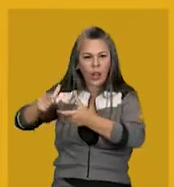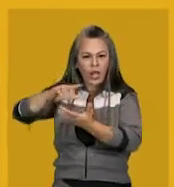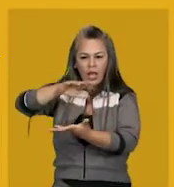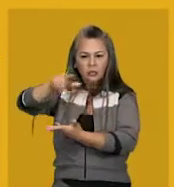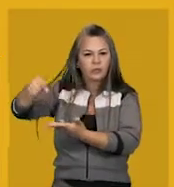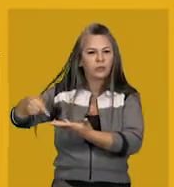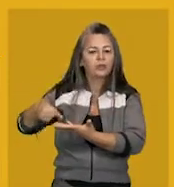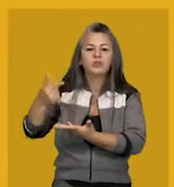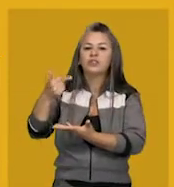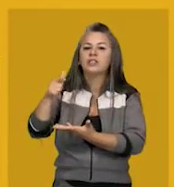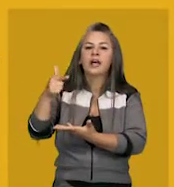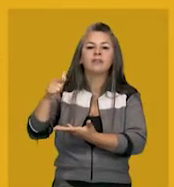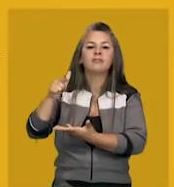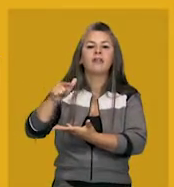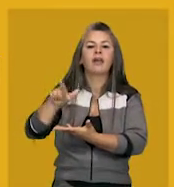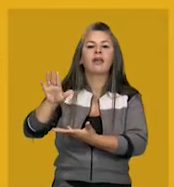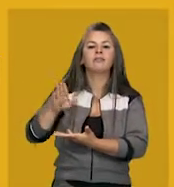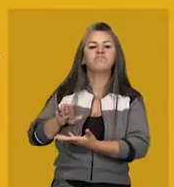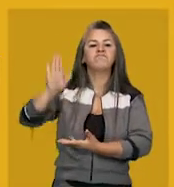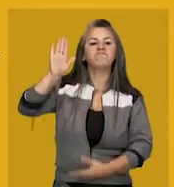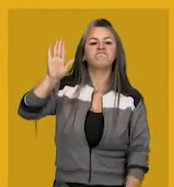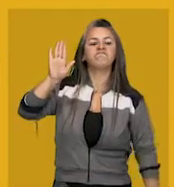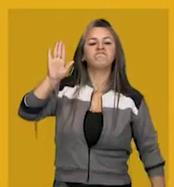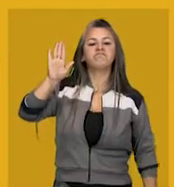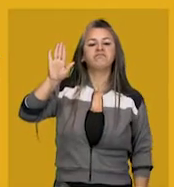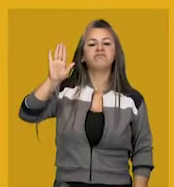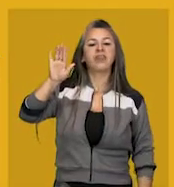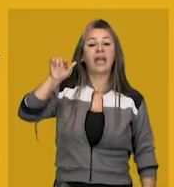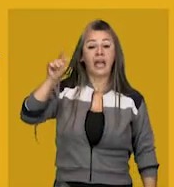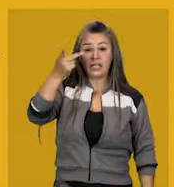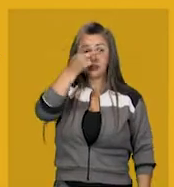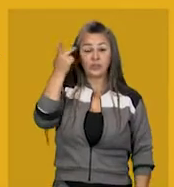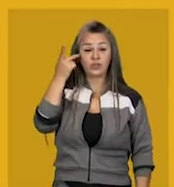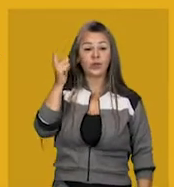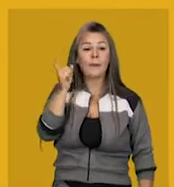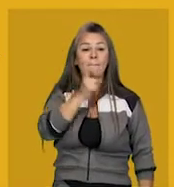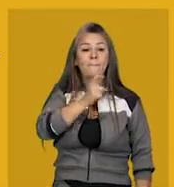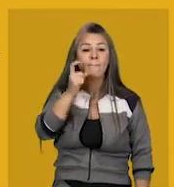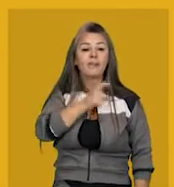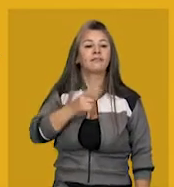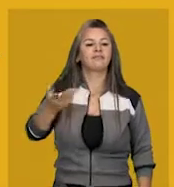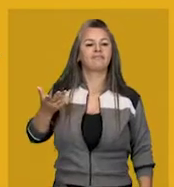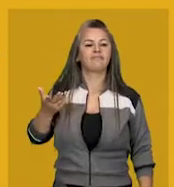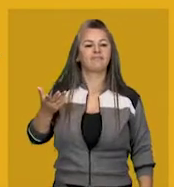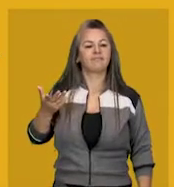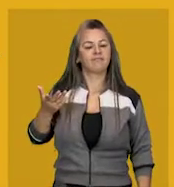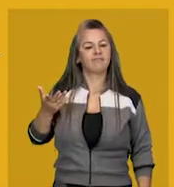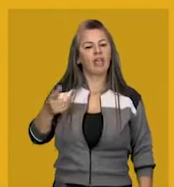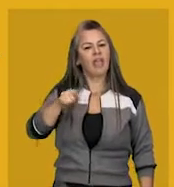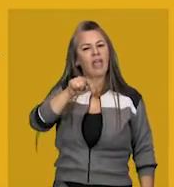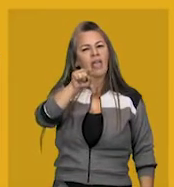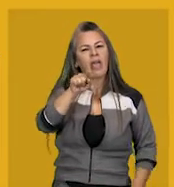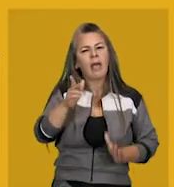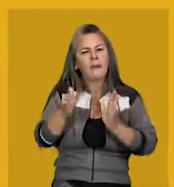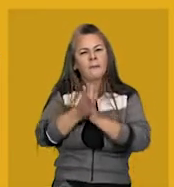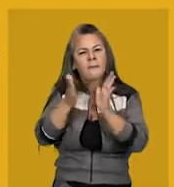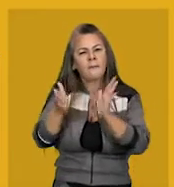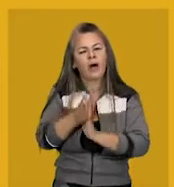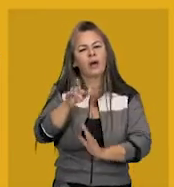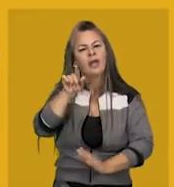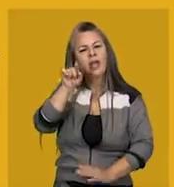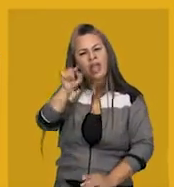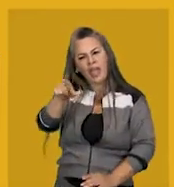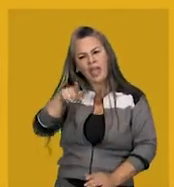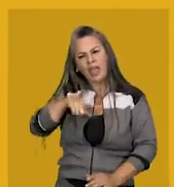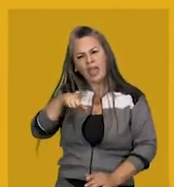pessoas mentem. Não tens mais espaço na casa dos teus pais, pobre de ti. Era teu porto, o teu abrigo seguro para as